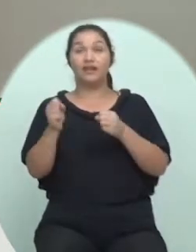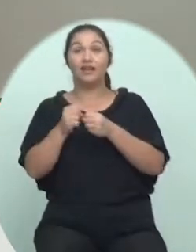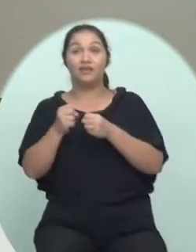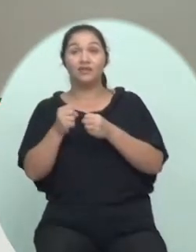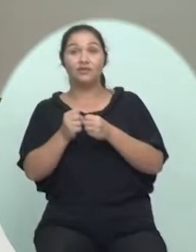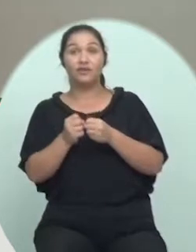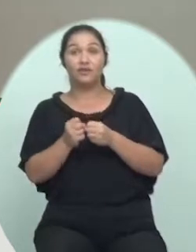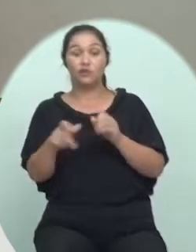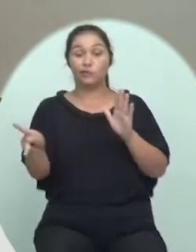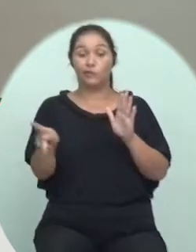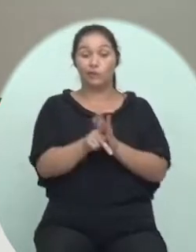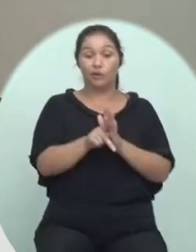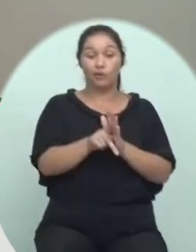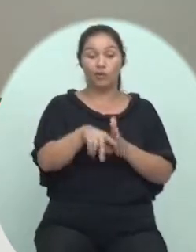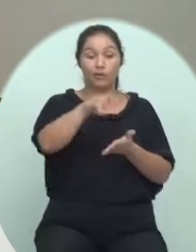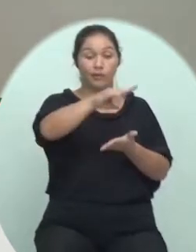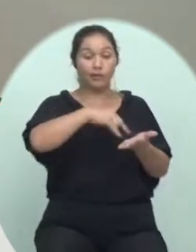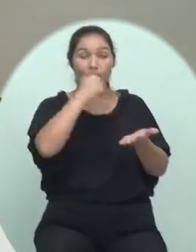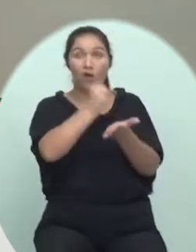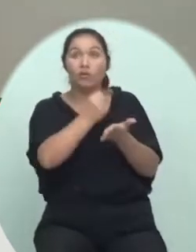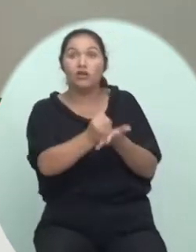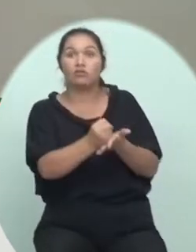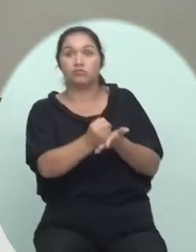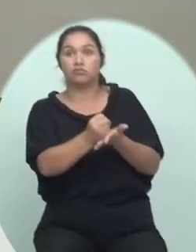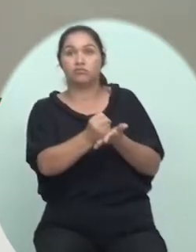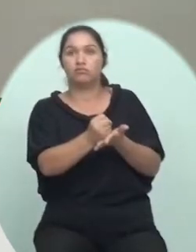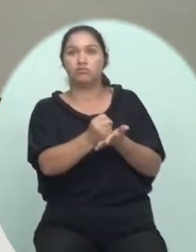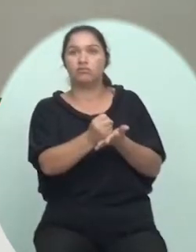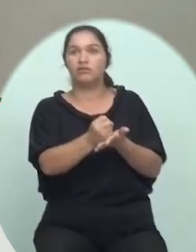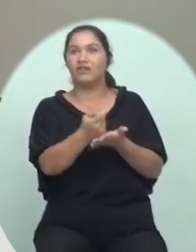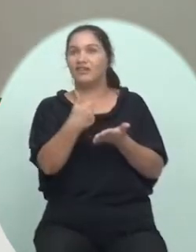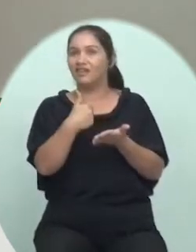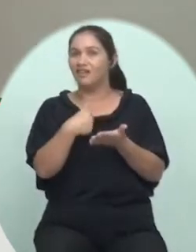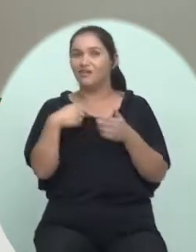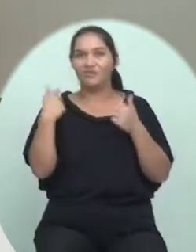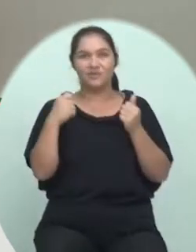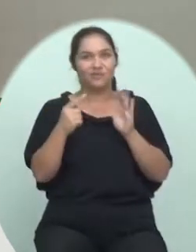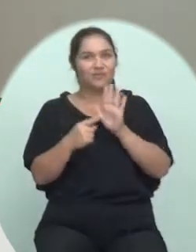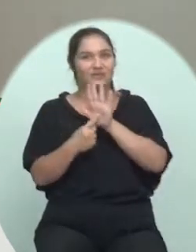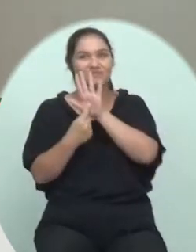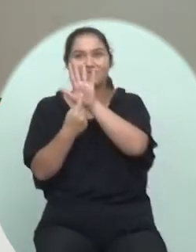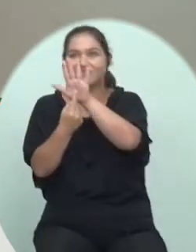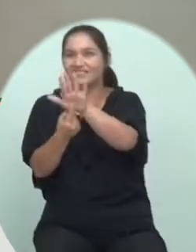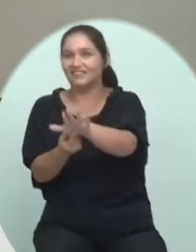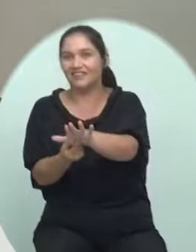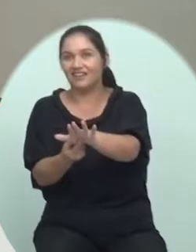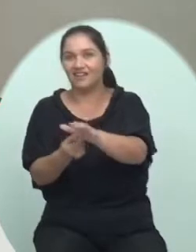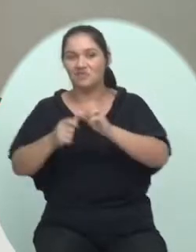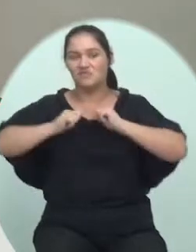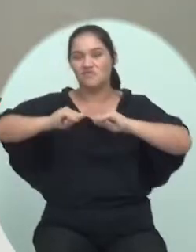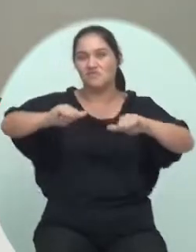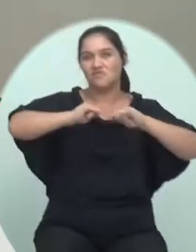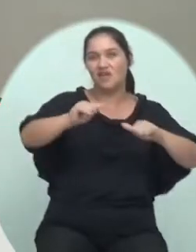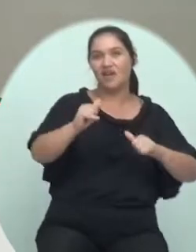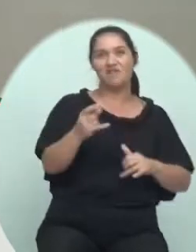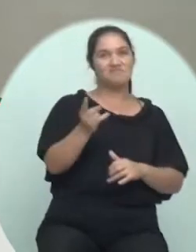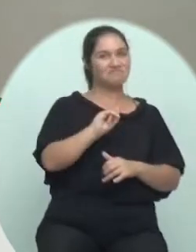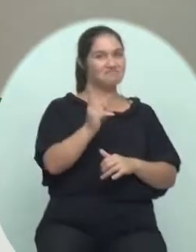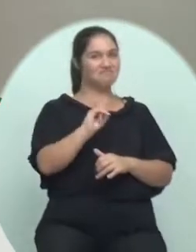contrato. Tanto é que não há necessidade de tornar público, não há necessidade de dar publicidade, não há necessidade